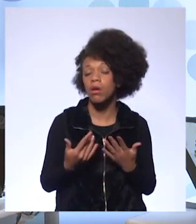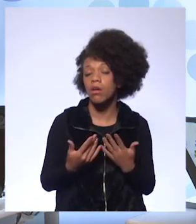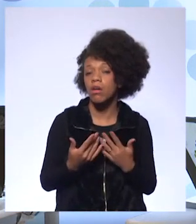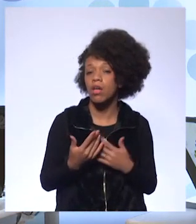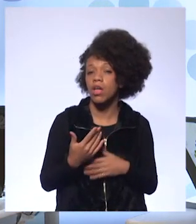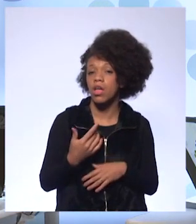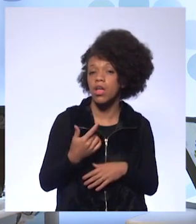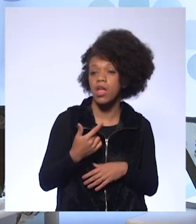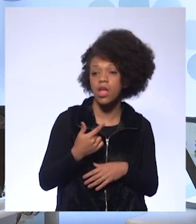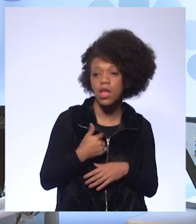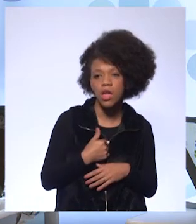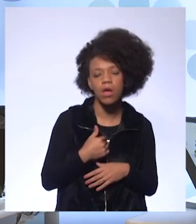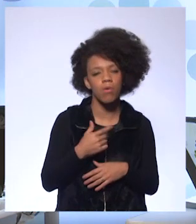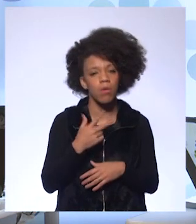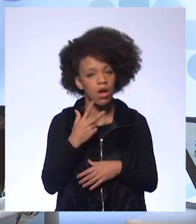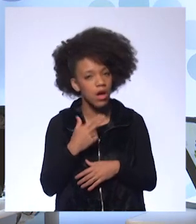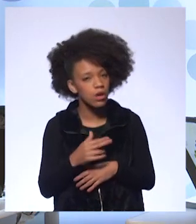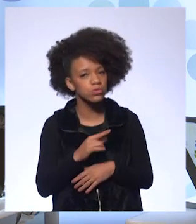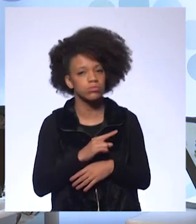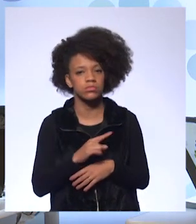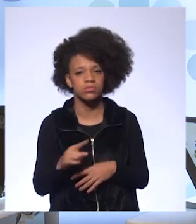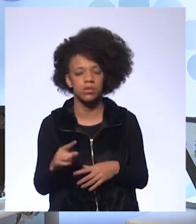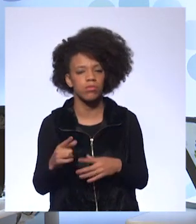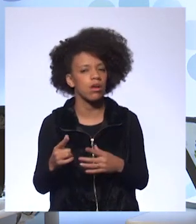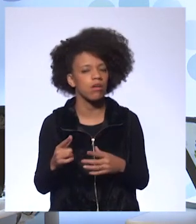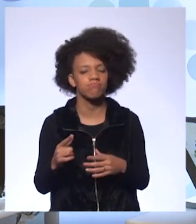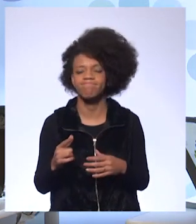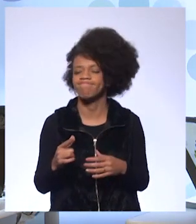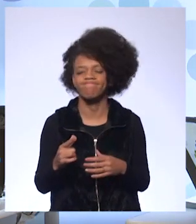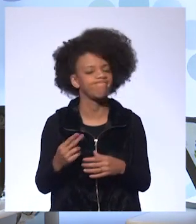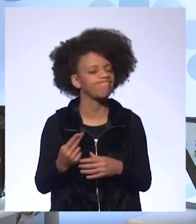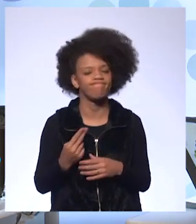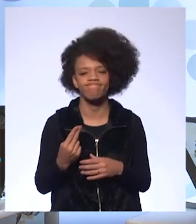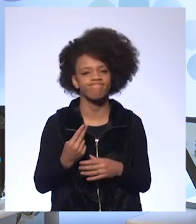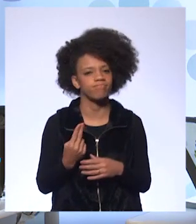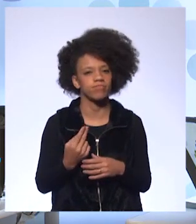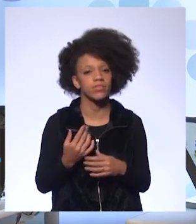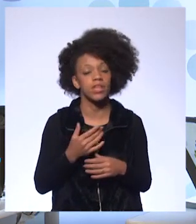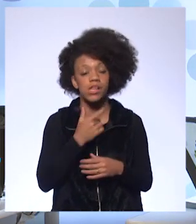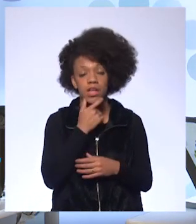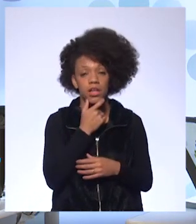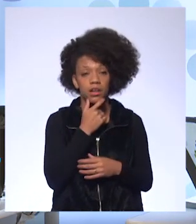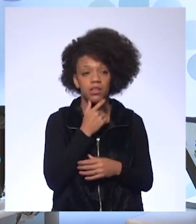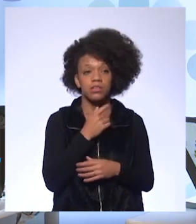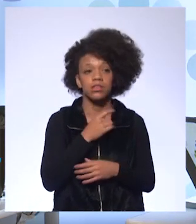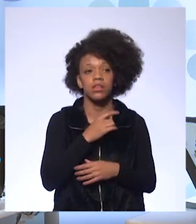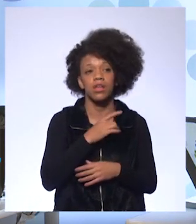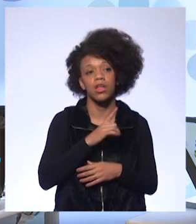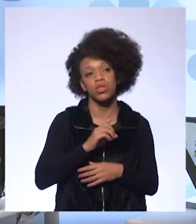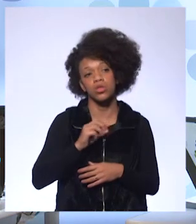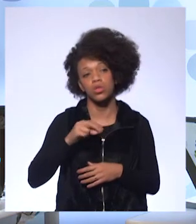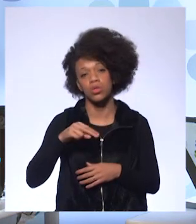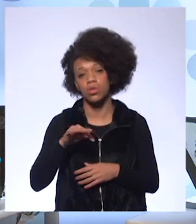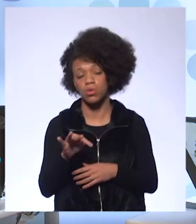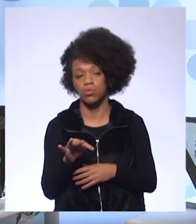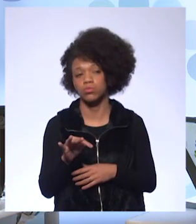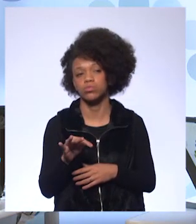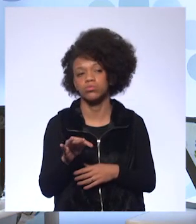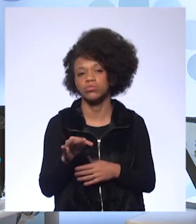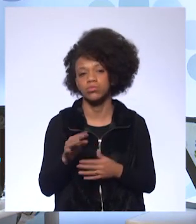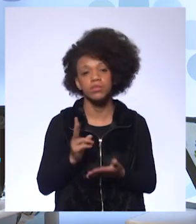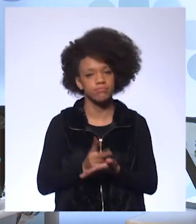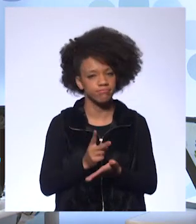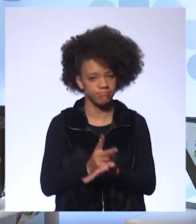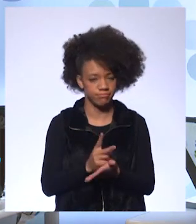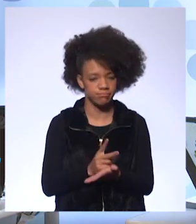eu acho que não em inglês vai ser I don't think it will I don't think I will depend aí do